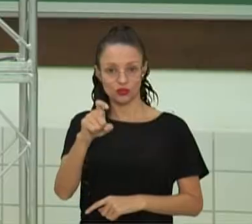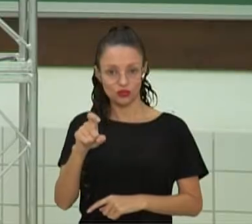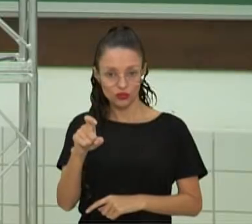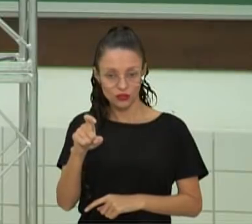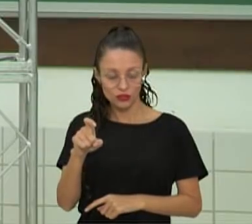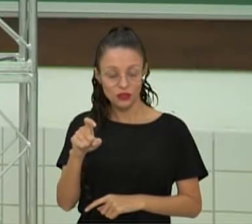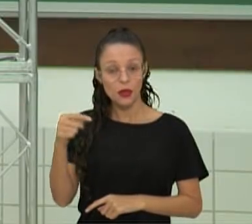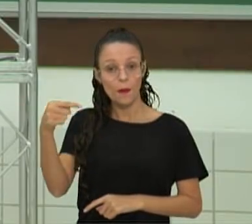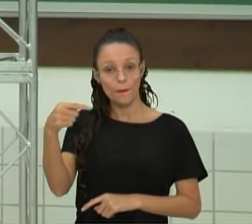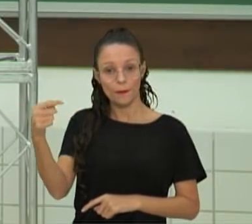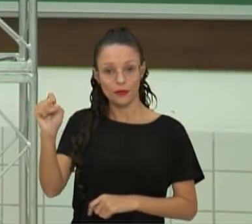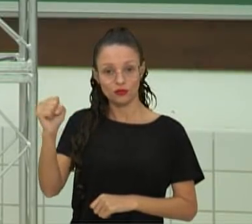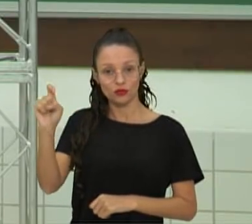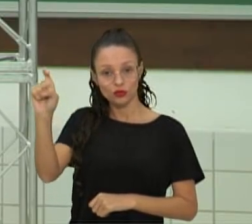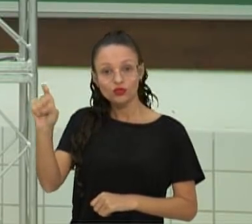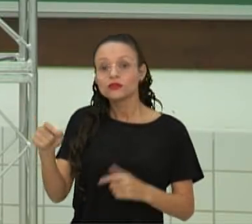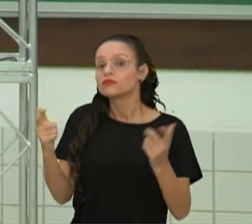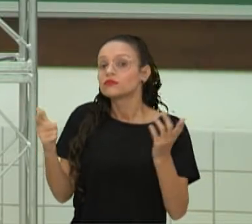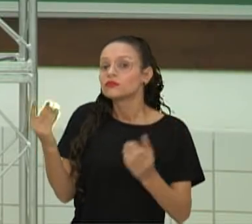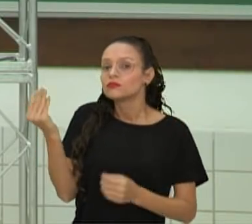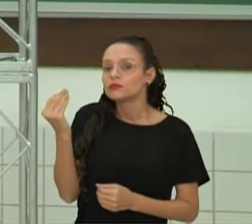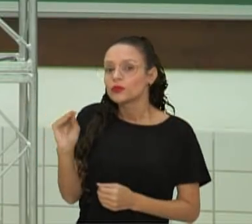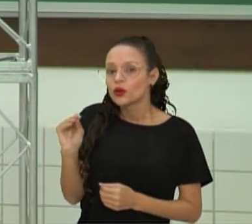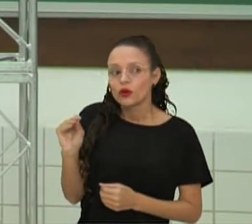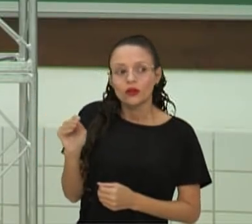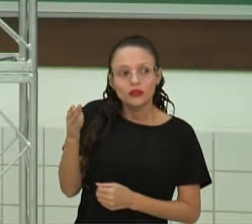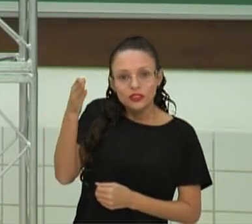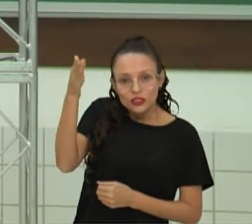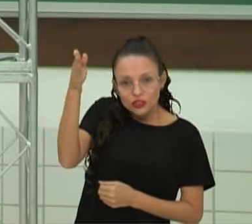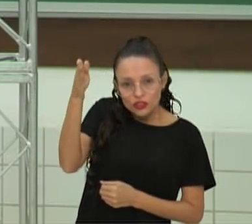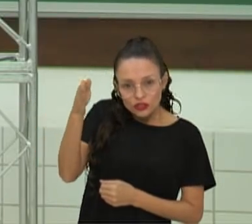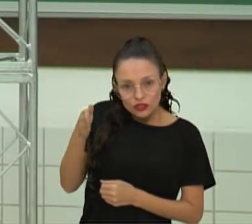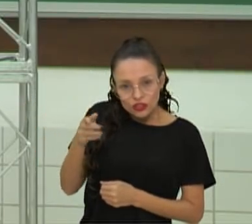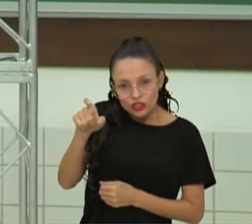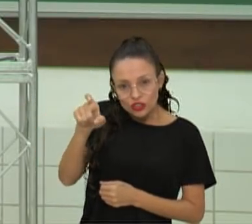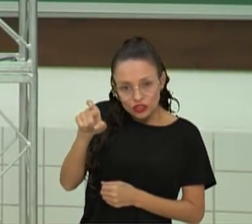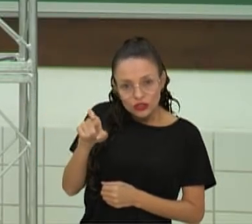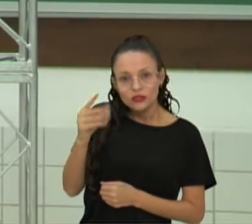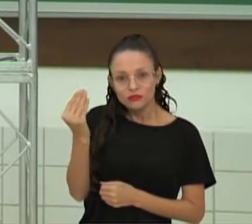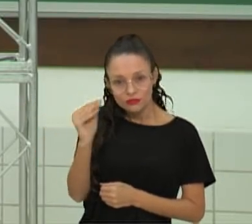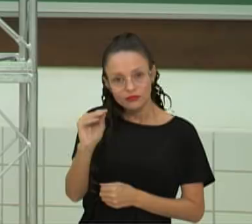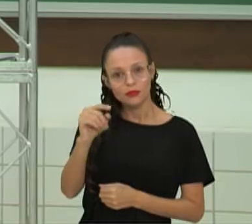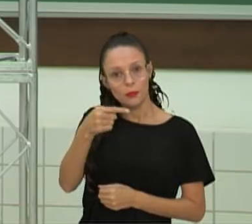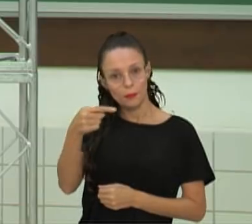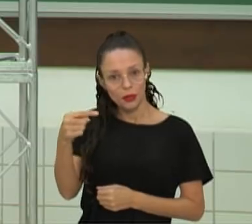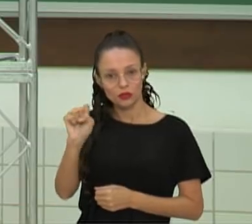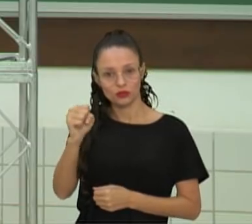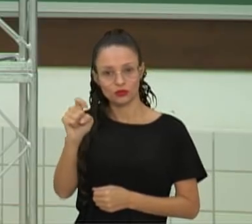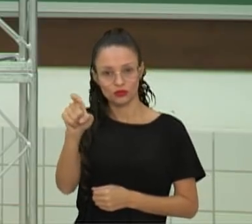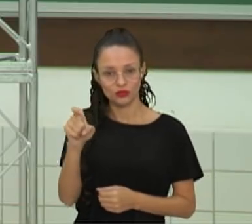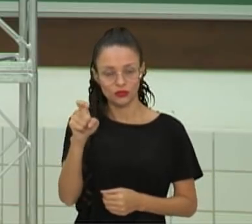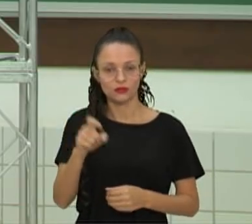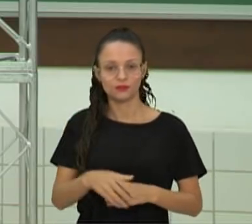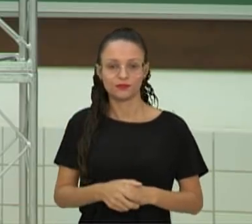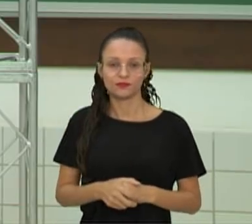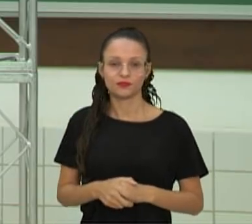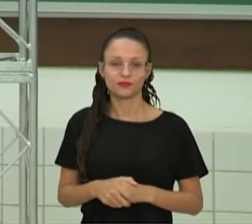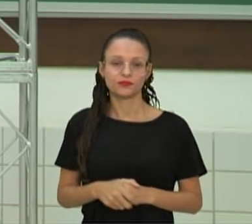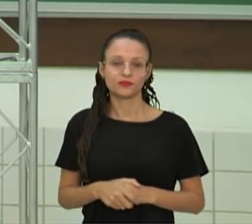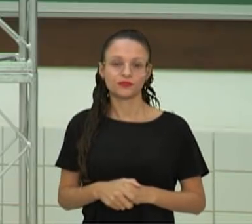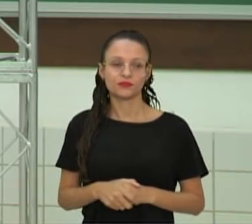menos 8x. Vou escrever isso aonde? Embaixo do x. Menos 8x.